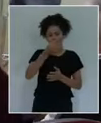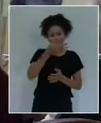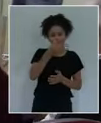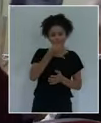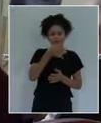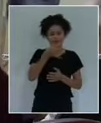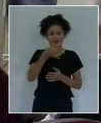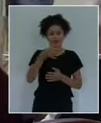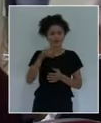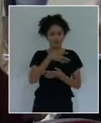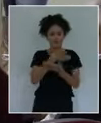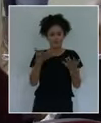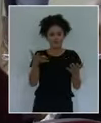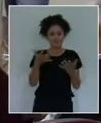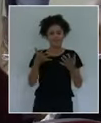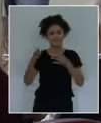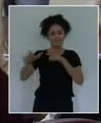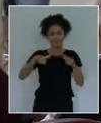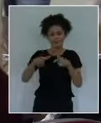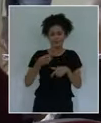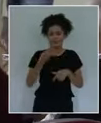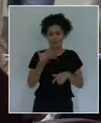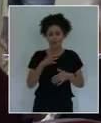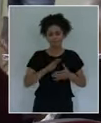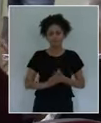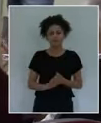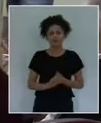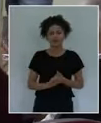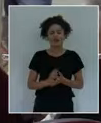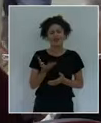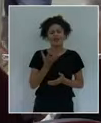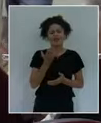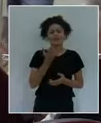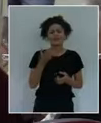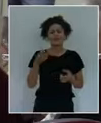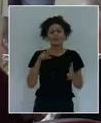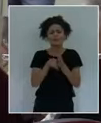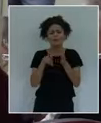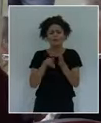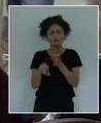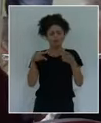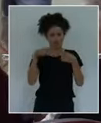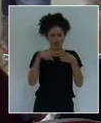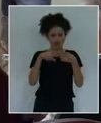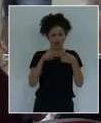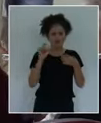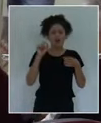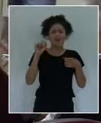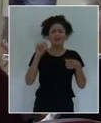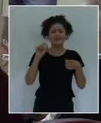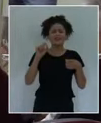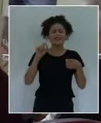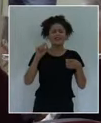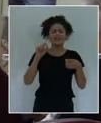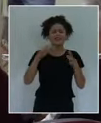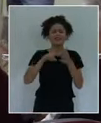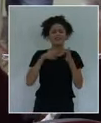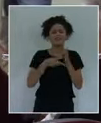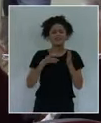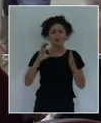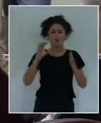primeira, depois você me explica, não entendi direito, eu queria saber o que é comporta. Aí você me explica, se é uma